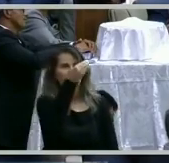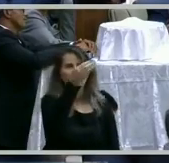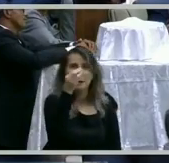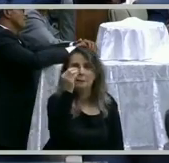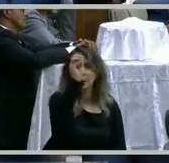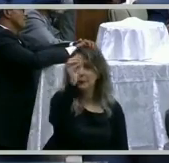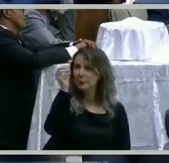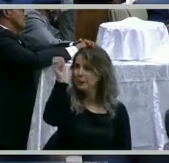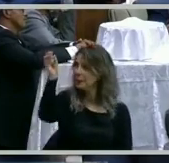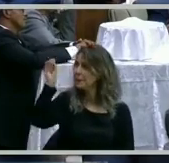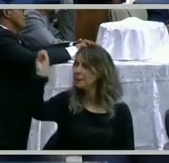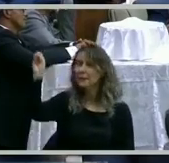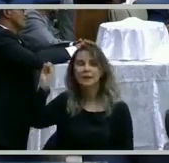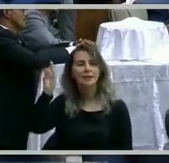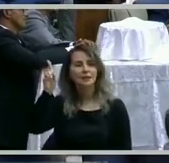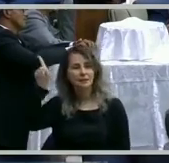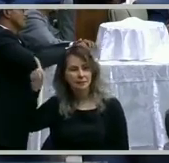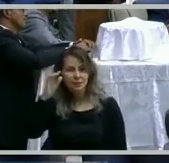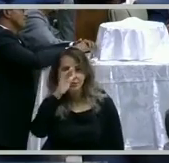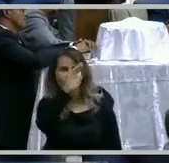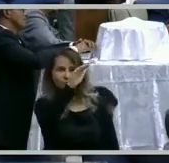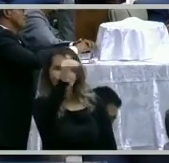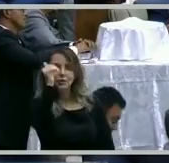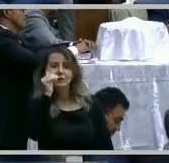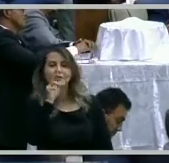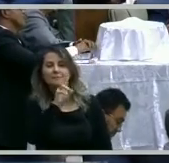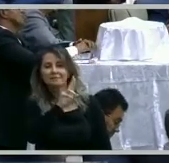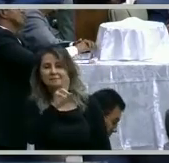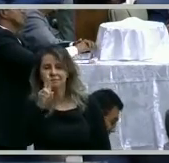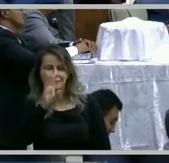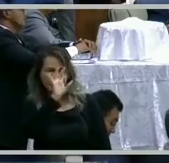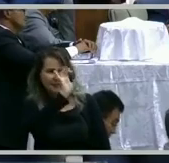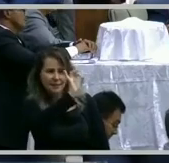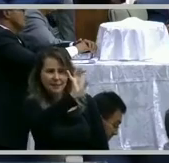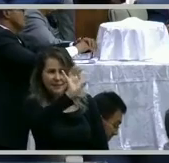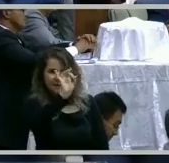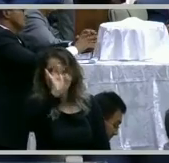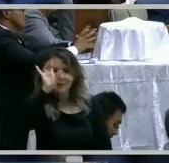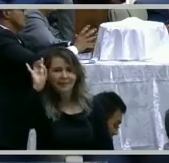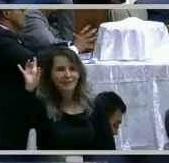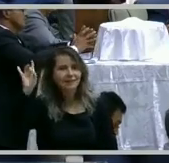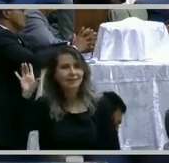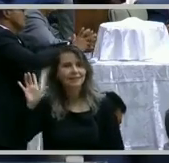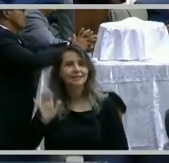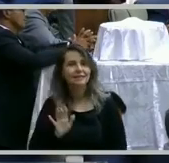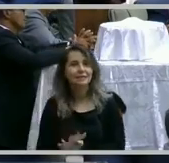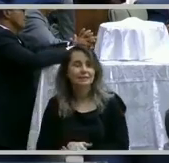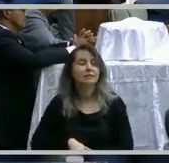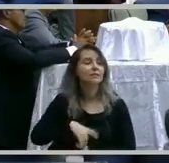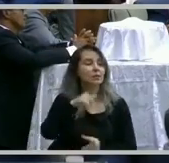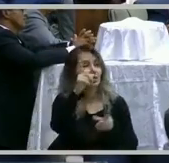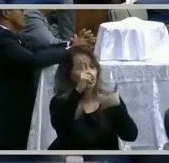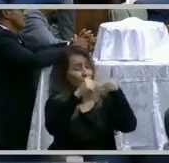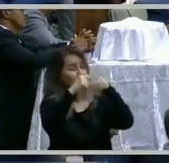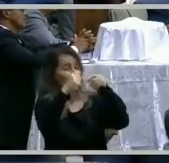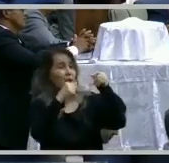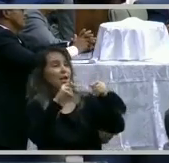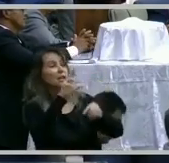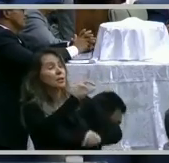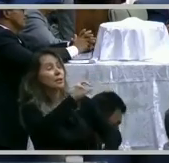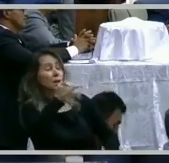nome. Está escrito, está na palavra. Ele chama, ele diz, estrela. Vamos dizer,